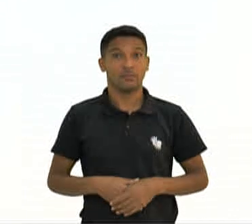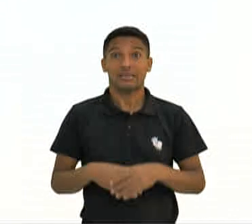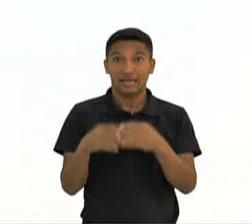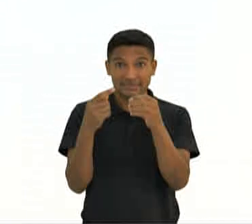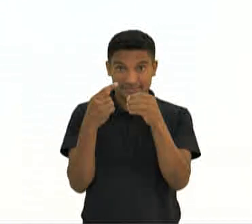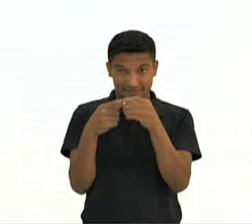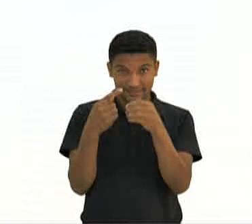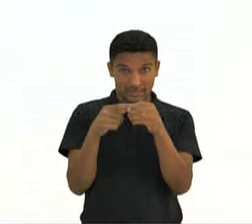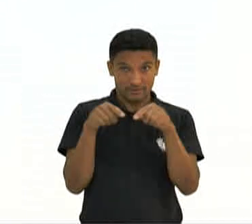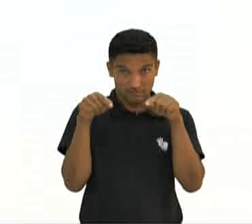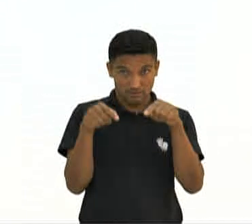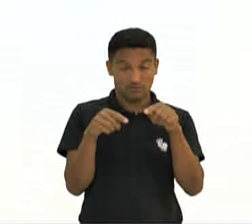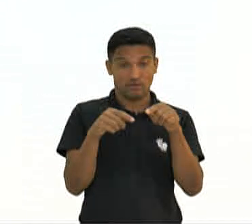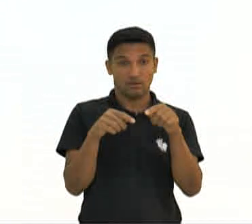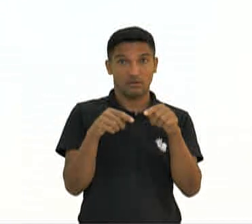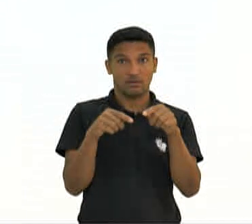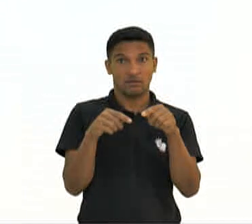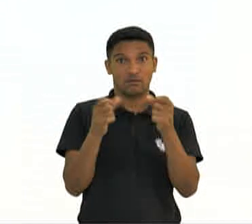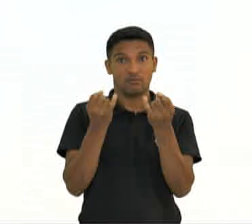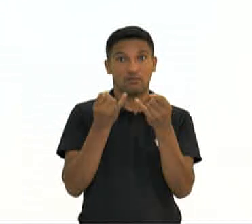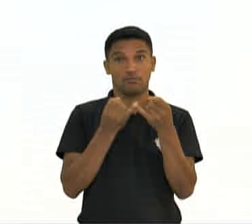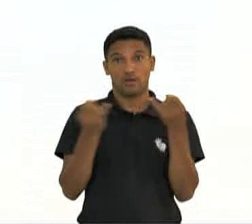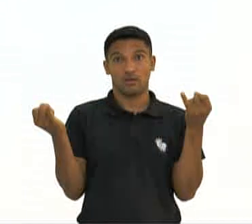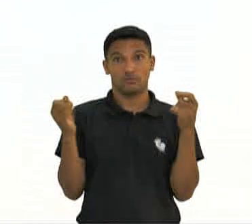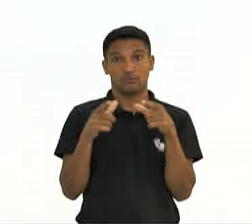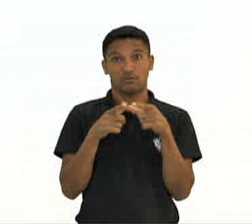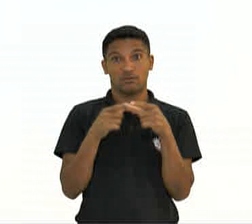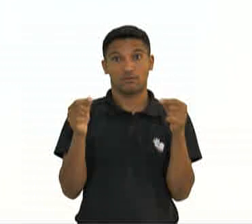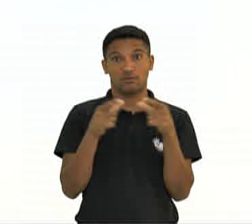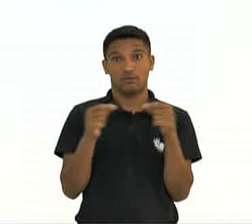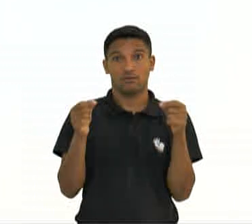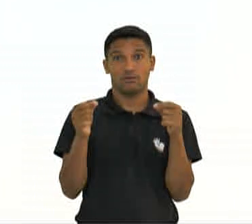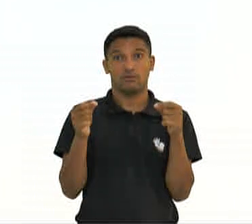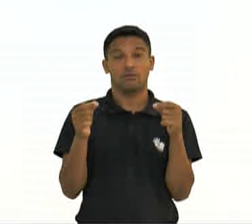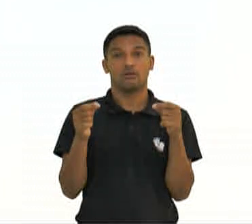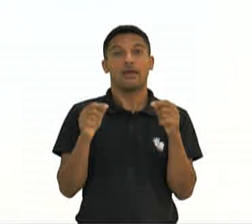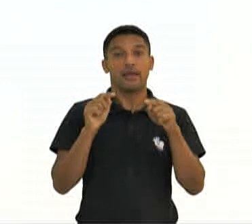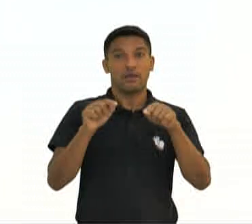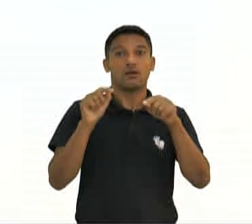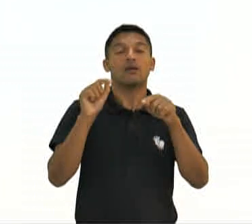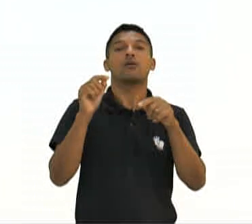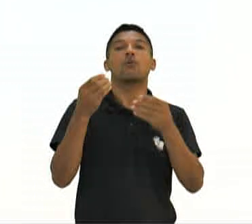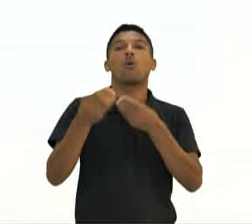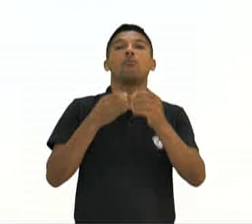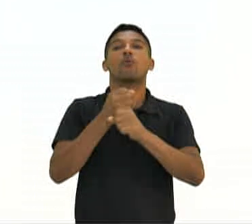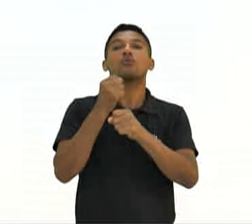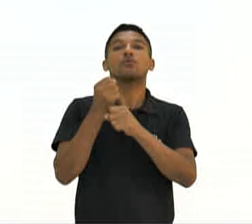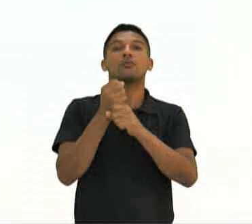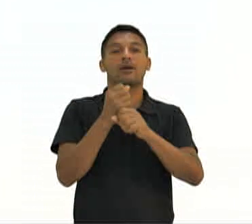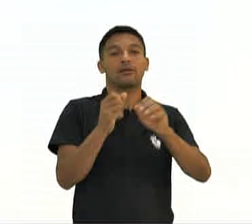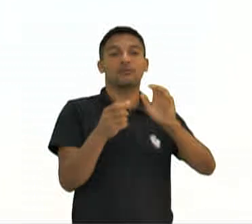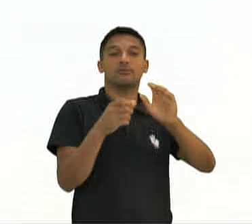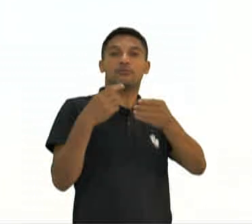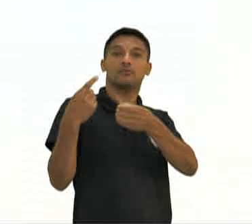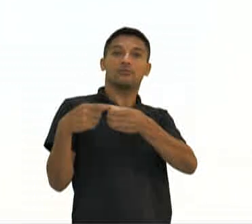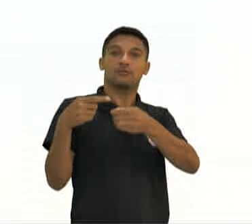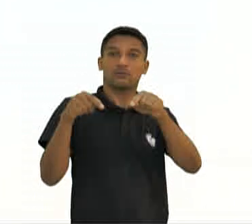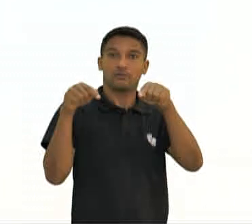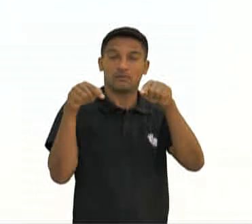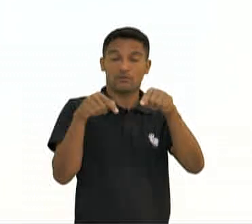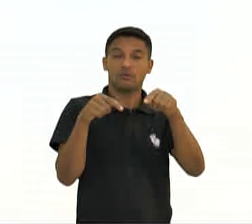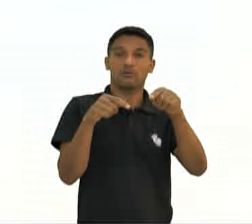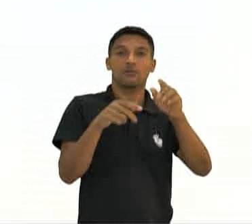capital. Foi um dos últimos a declarar a independência da União Soviética. Então, não era capital alguma por